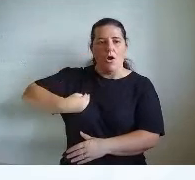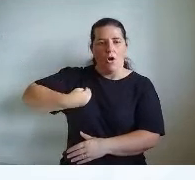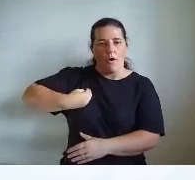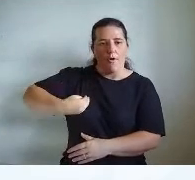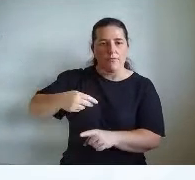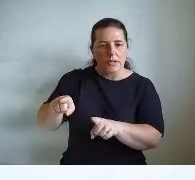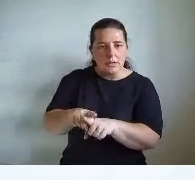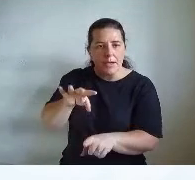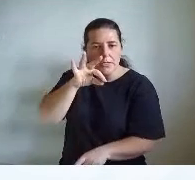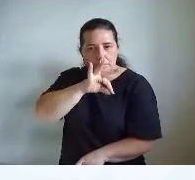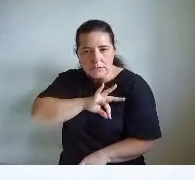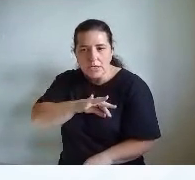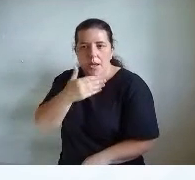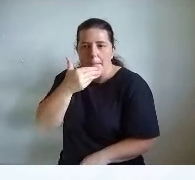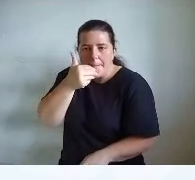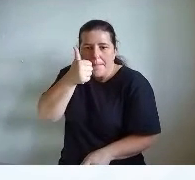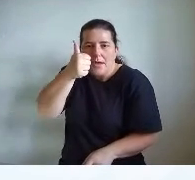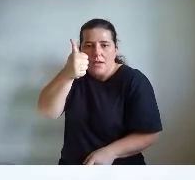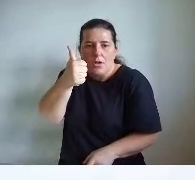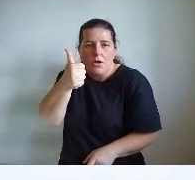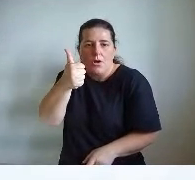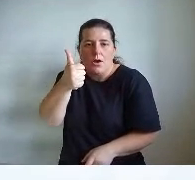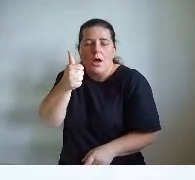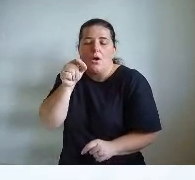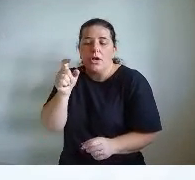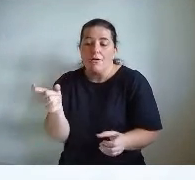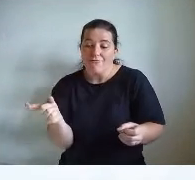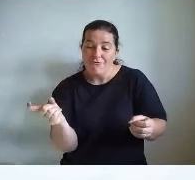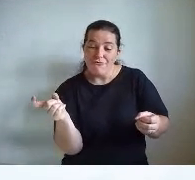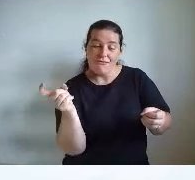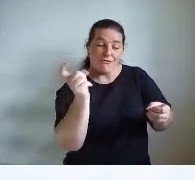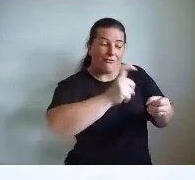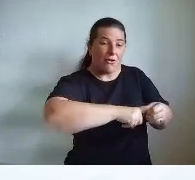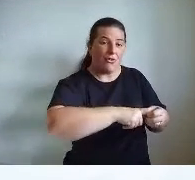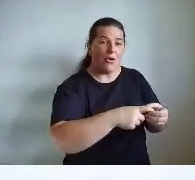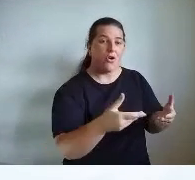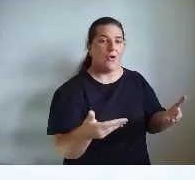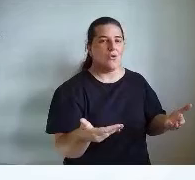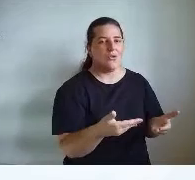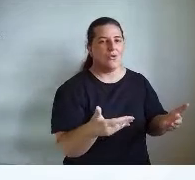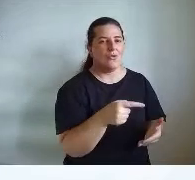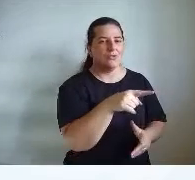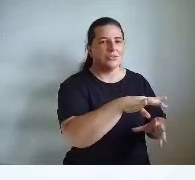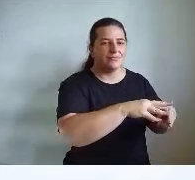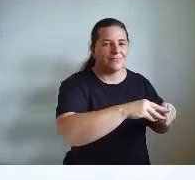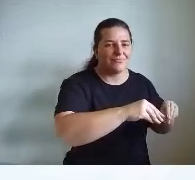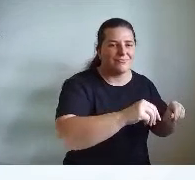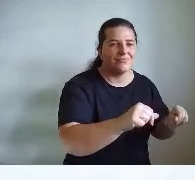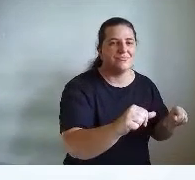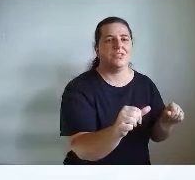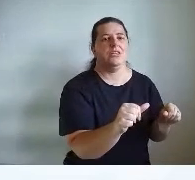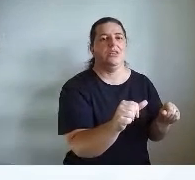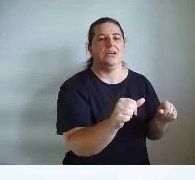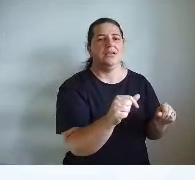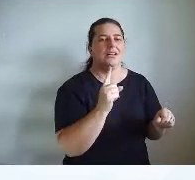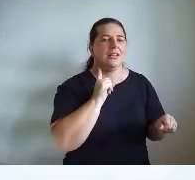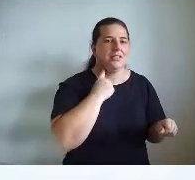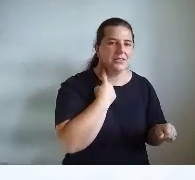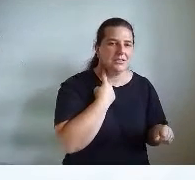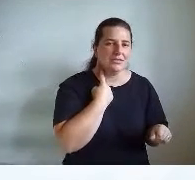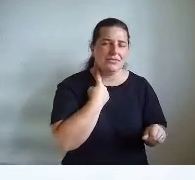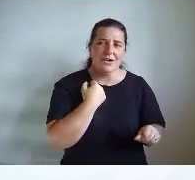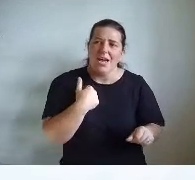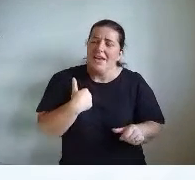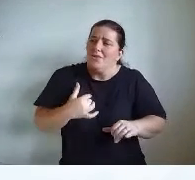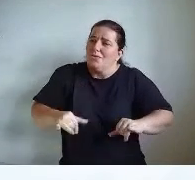E hoje eles estão de novo revirando lixeiras. Isso me causa um sofrimento. Não